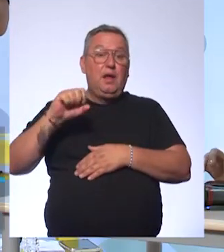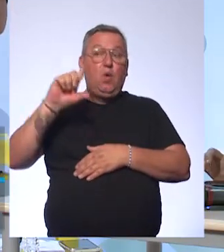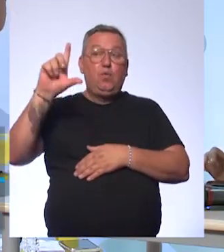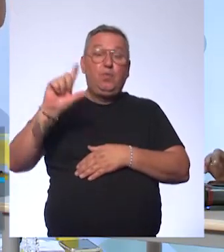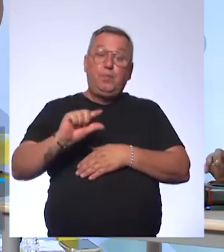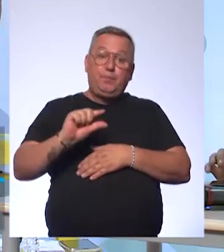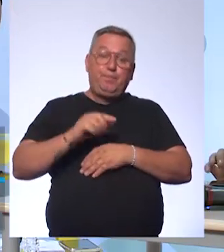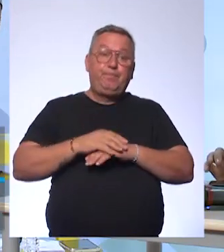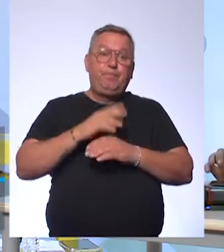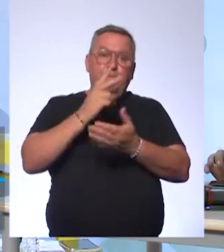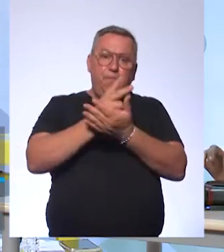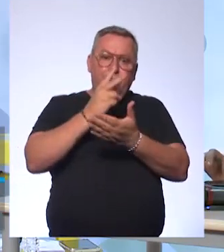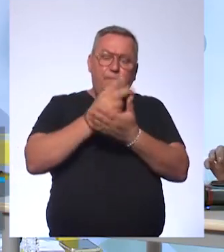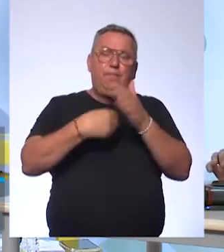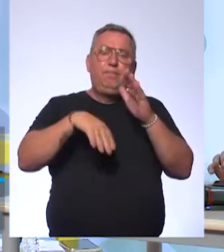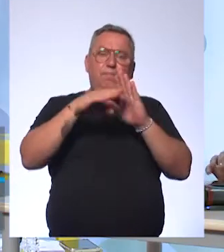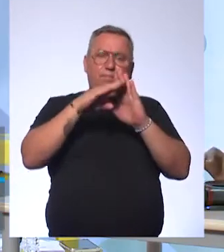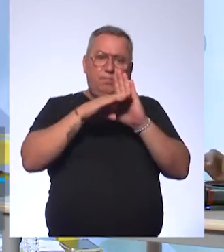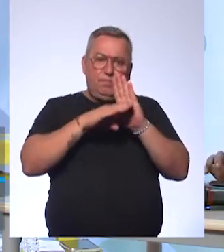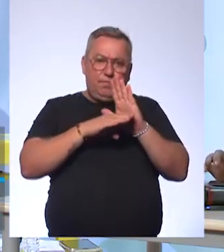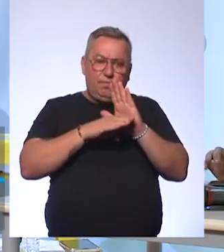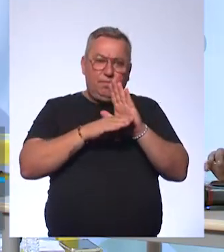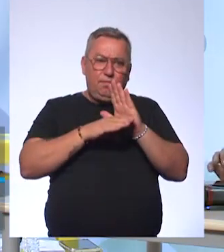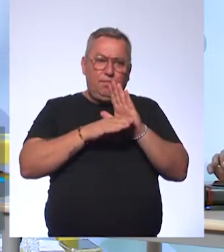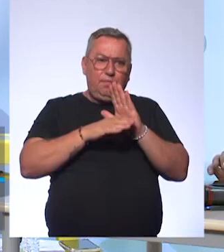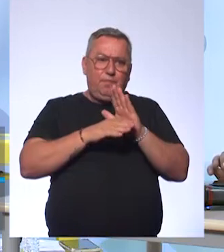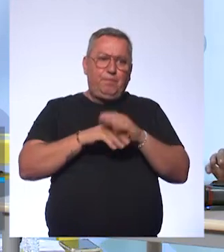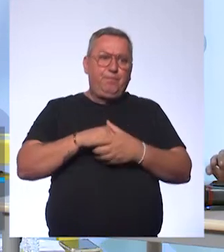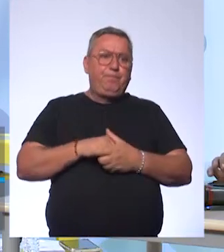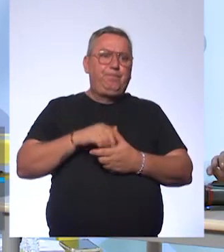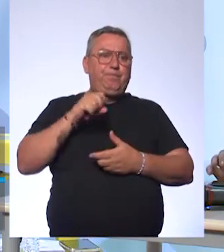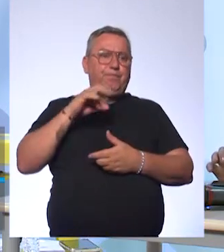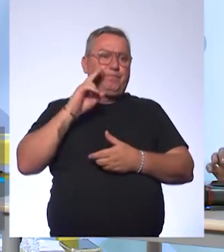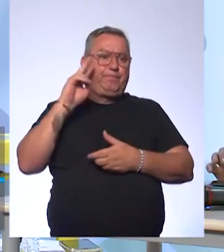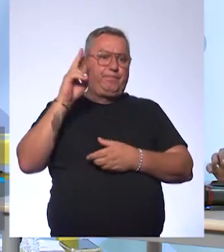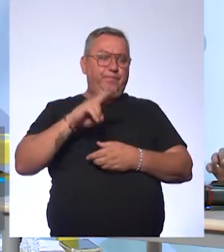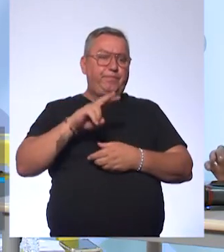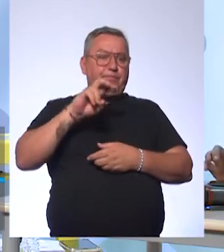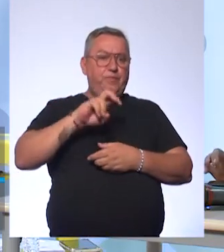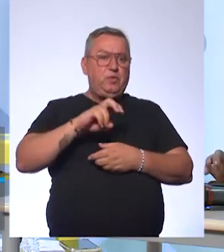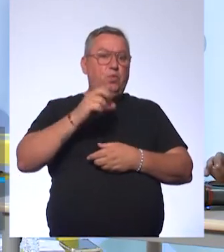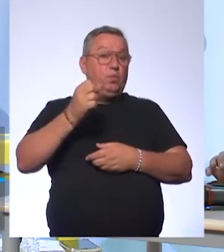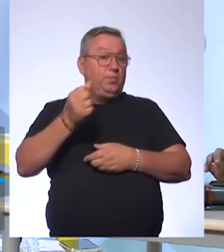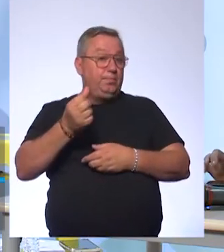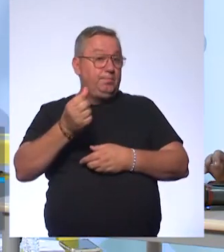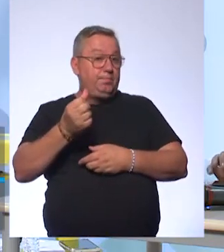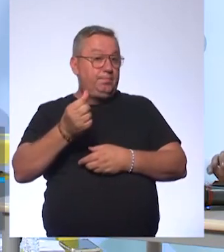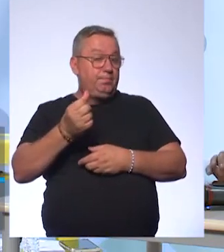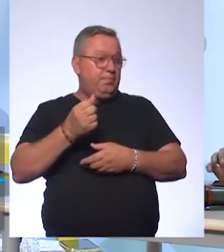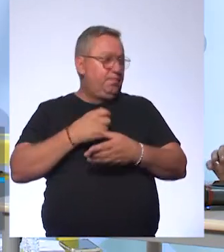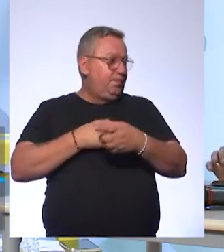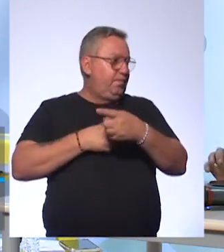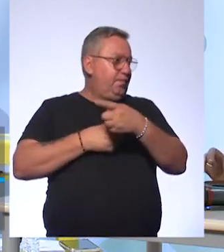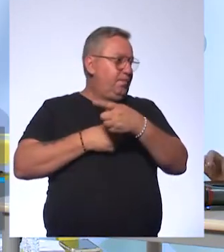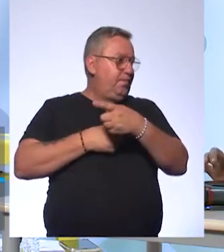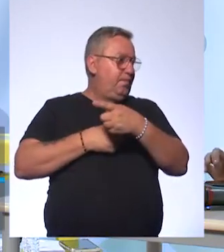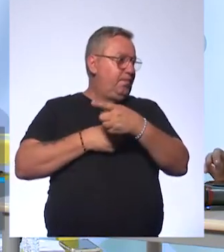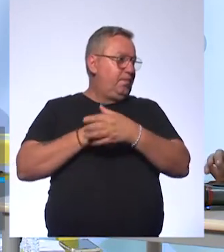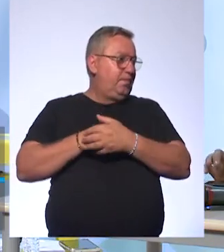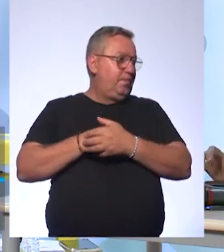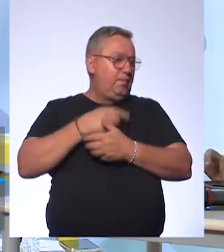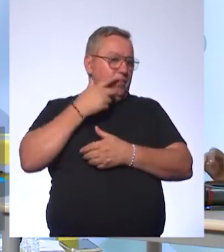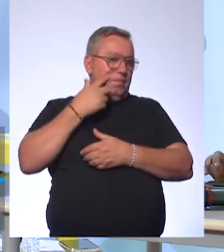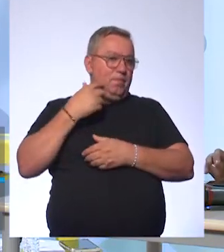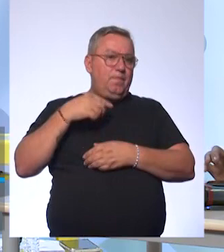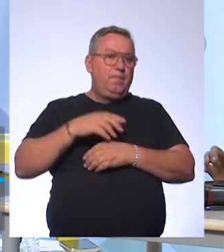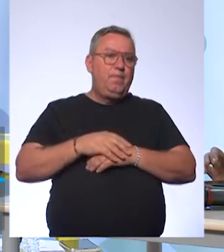massa nas mesmas proporções. Se você observar aqui 56, observe que